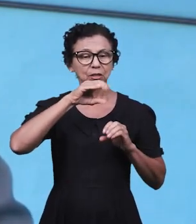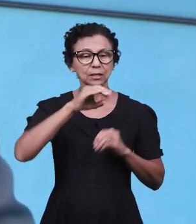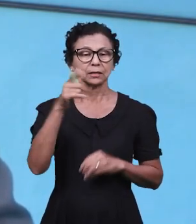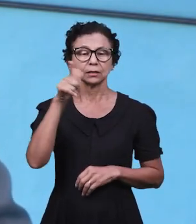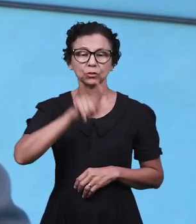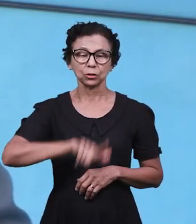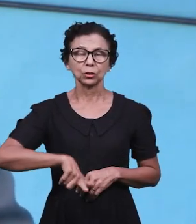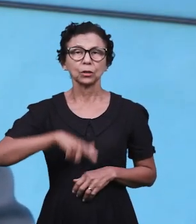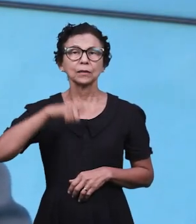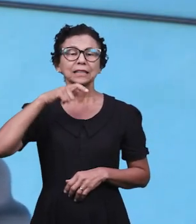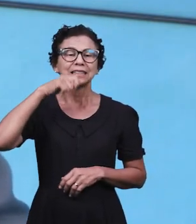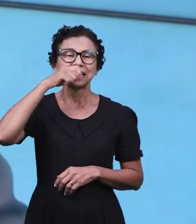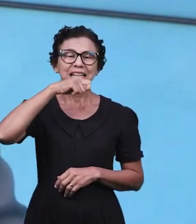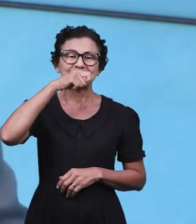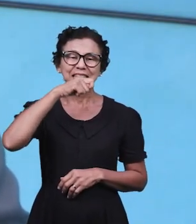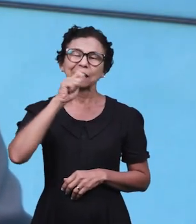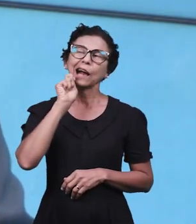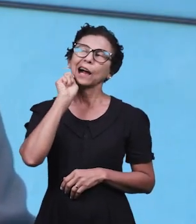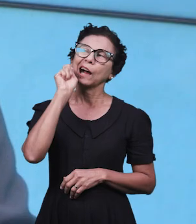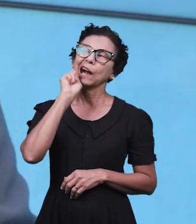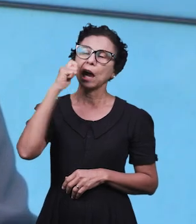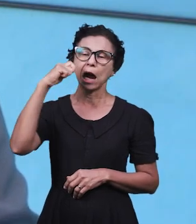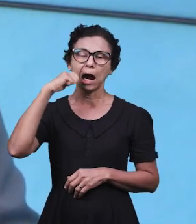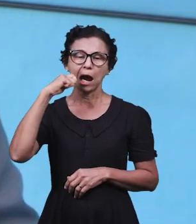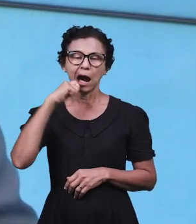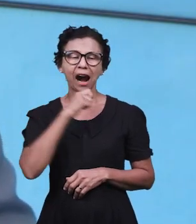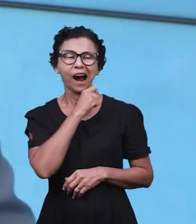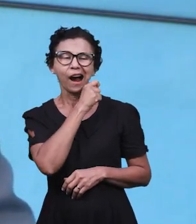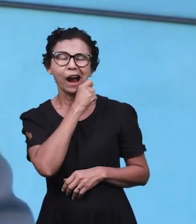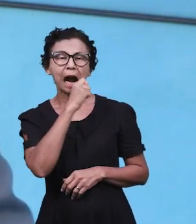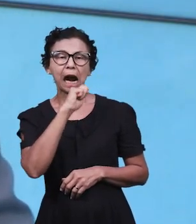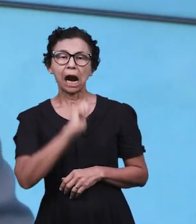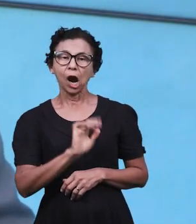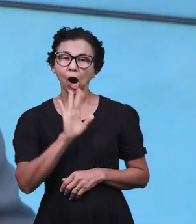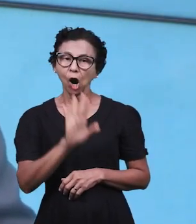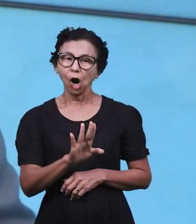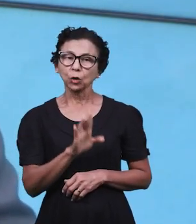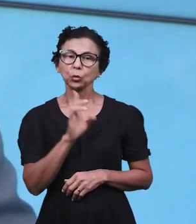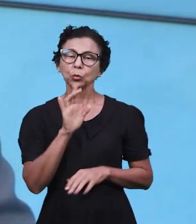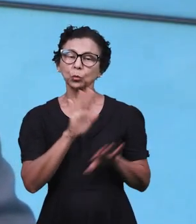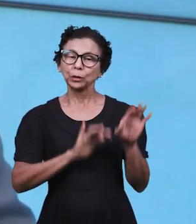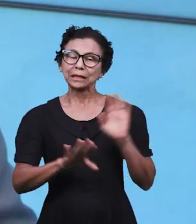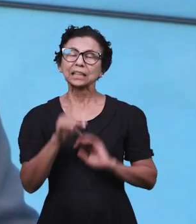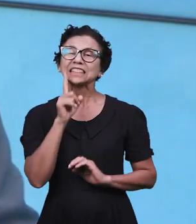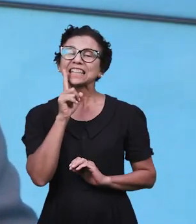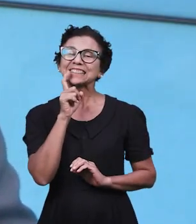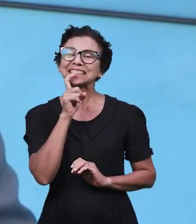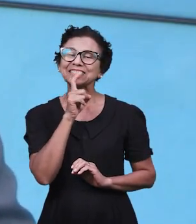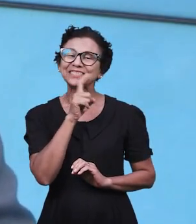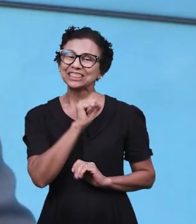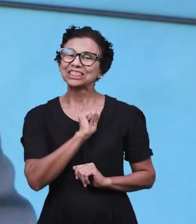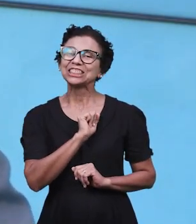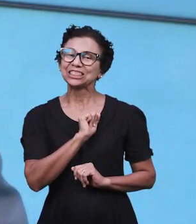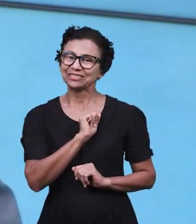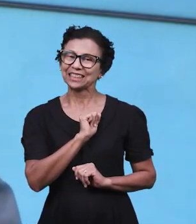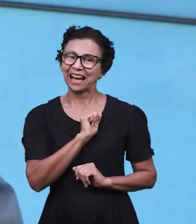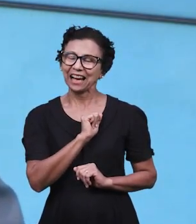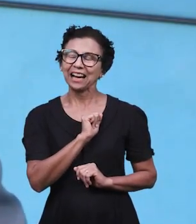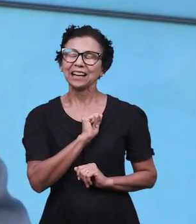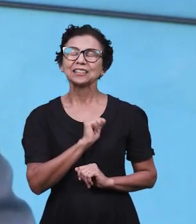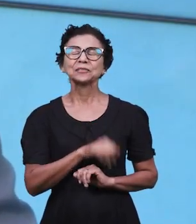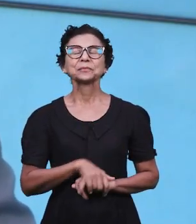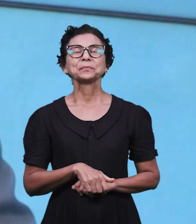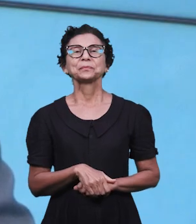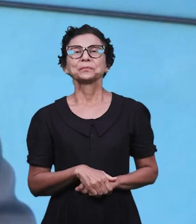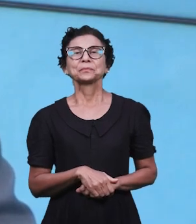seu dente, vou te ensinar de novo, é assim, para não acontecer de ter aquele bichinho. Você pode falar assim, porque incentiva,